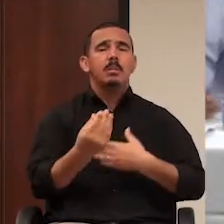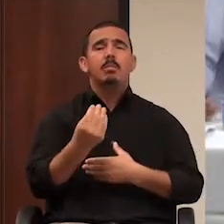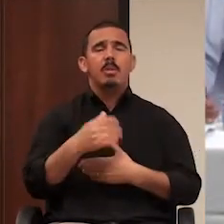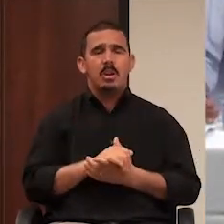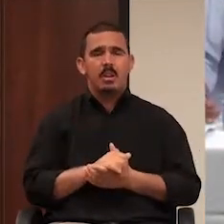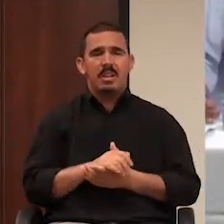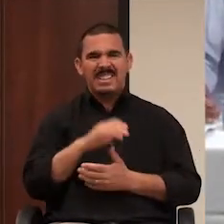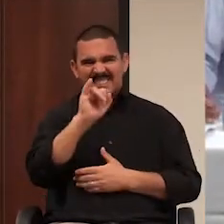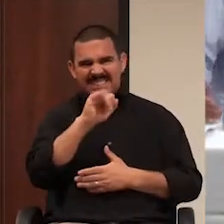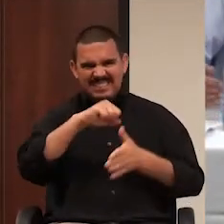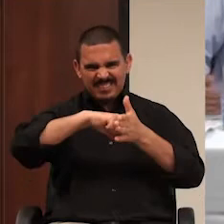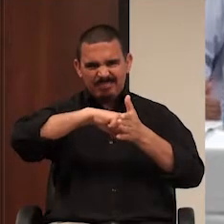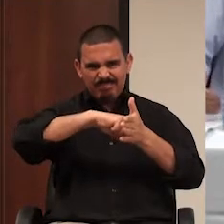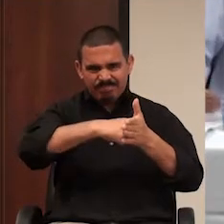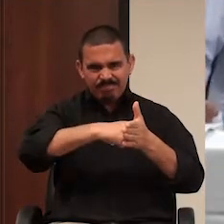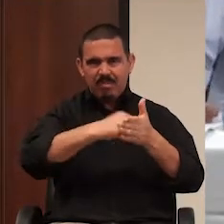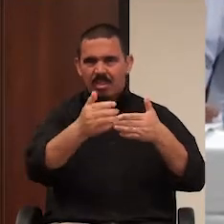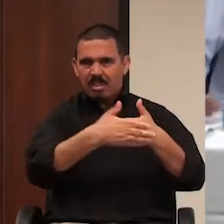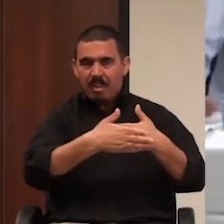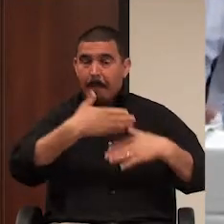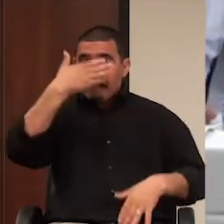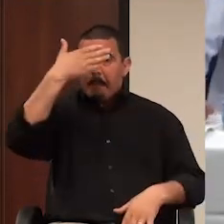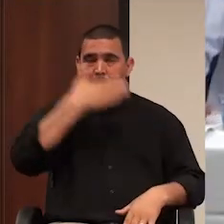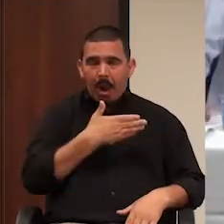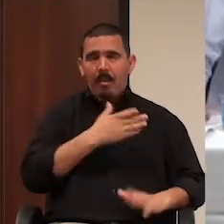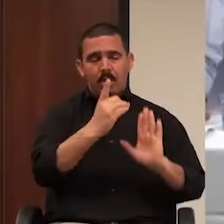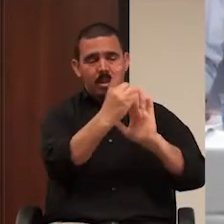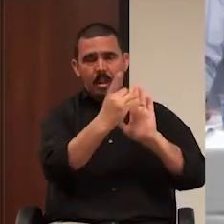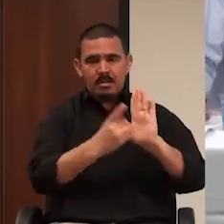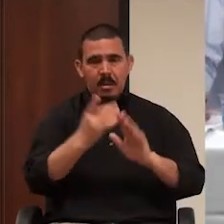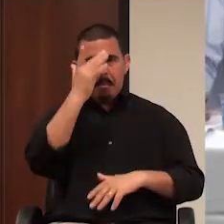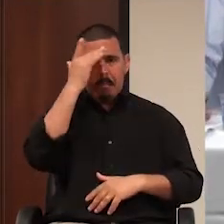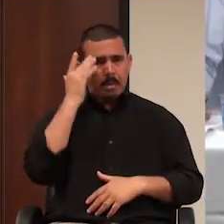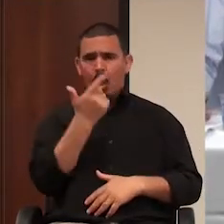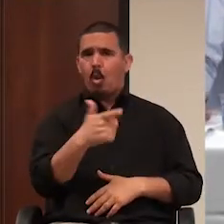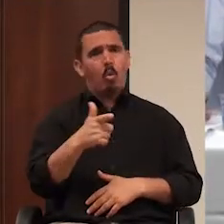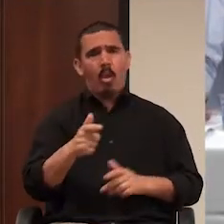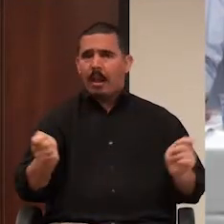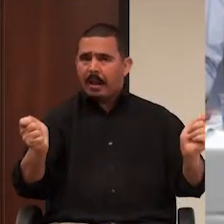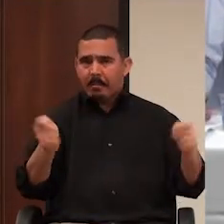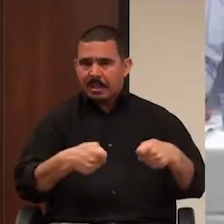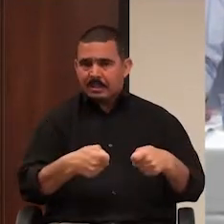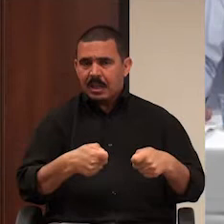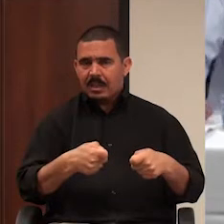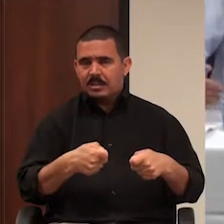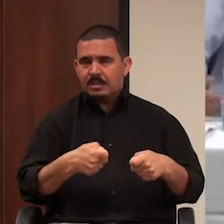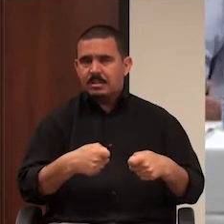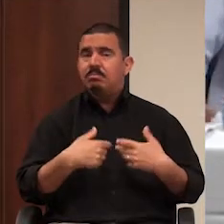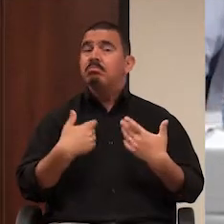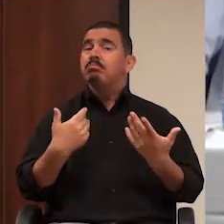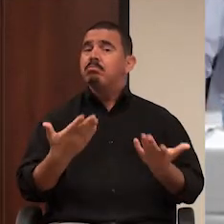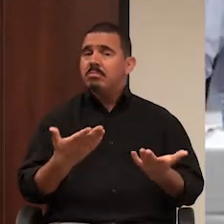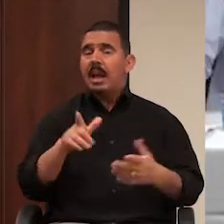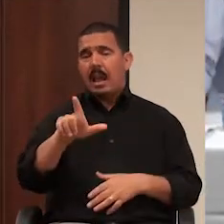Se a interdição é a declaração judicial da incapacidade, do ponto de vista técnico, e se a